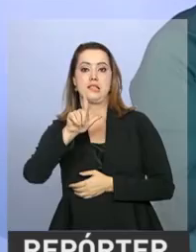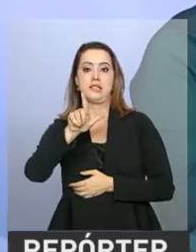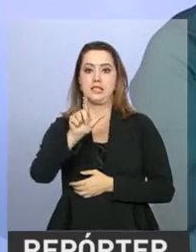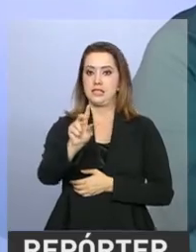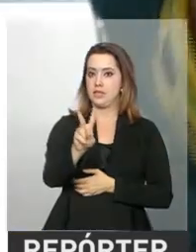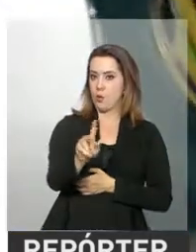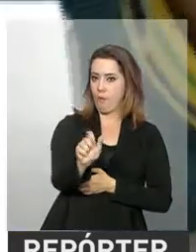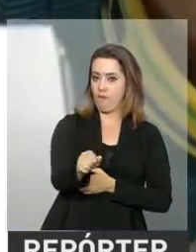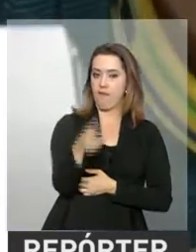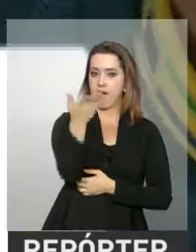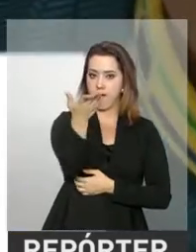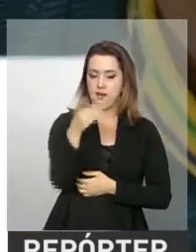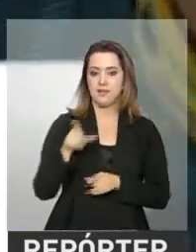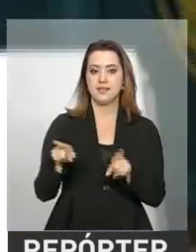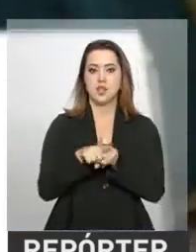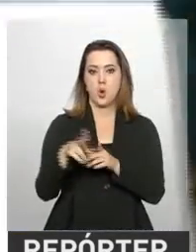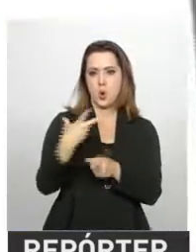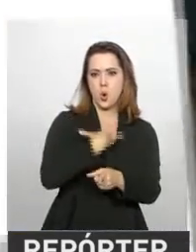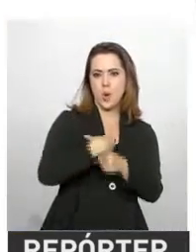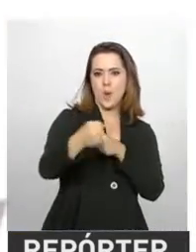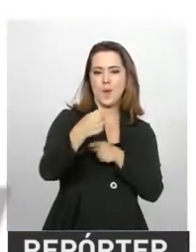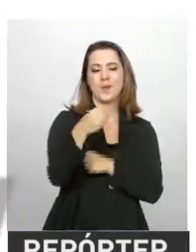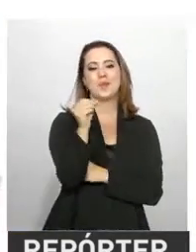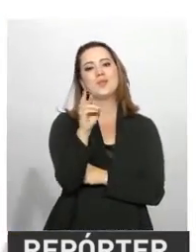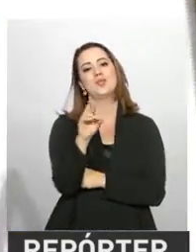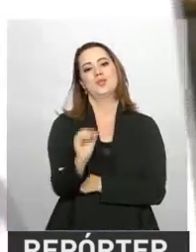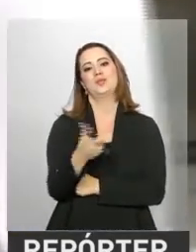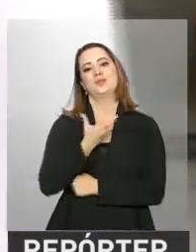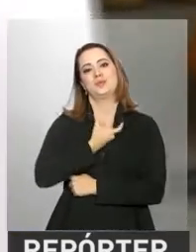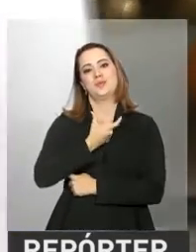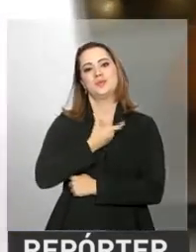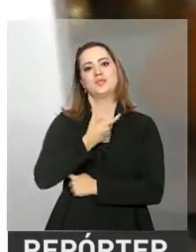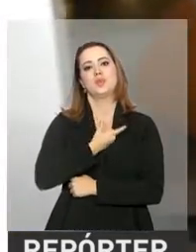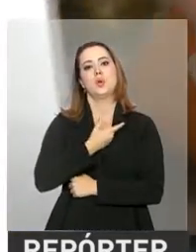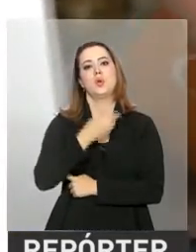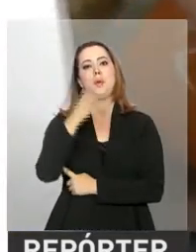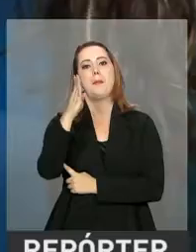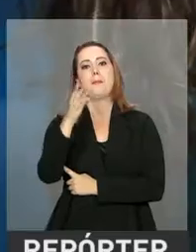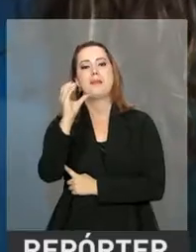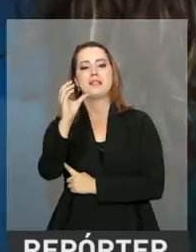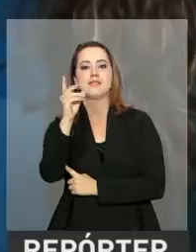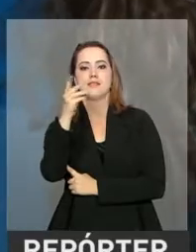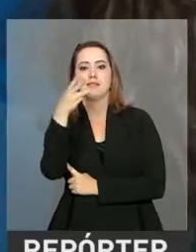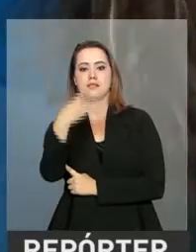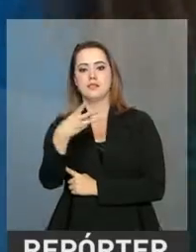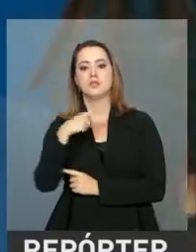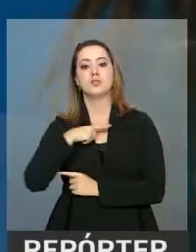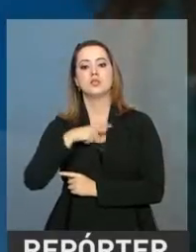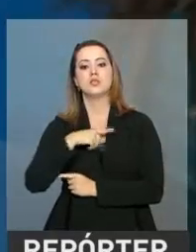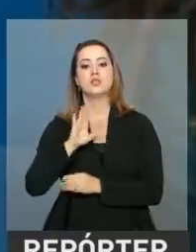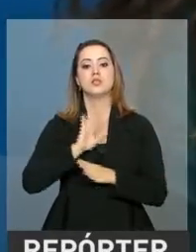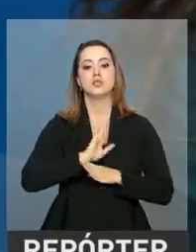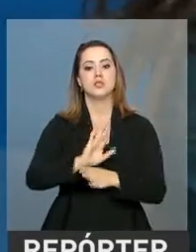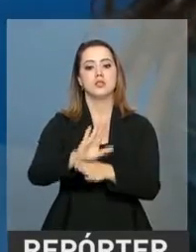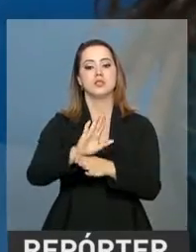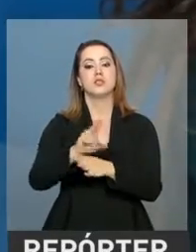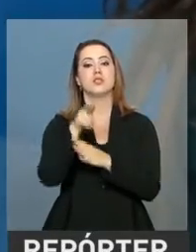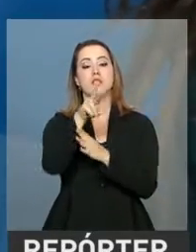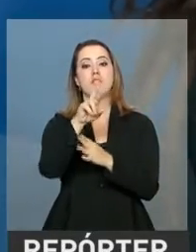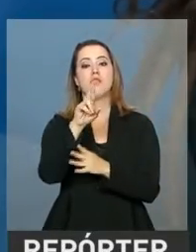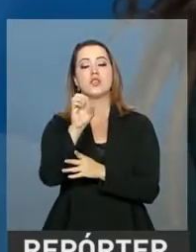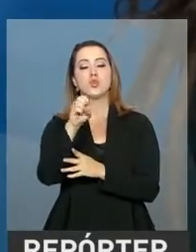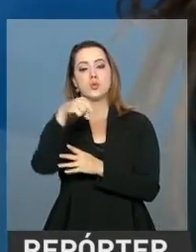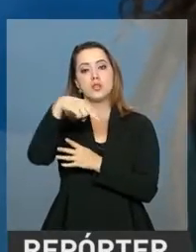Silva Calado conquistou o ouro inédito na classe BC3 da bocha adaptada. Ela contou com a ajuda de Renata Santos